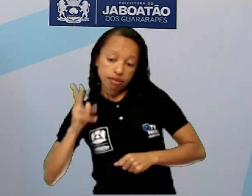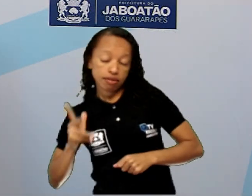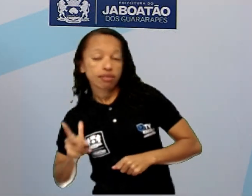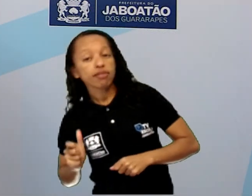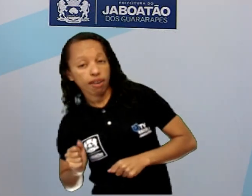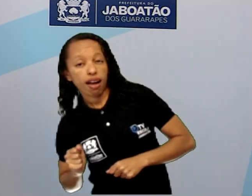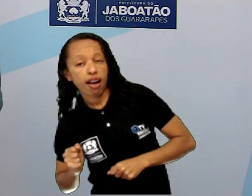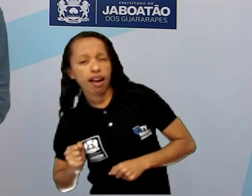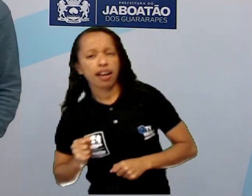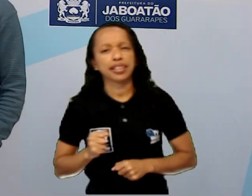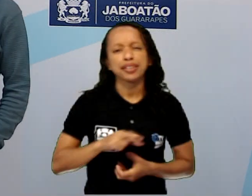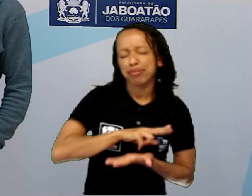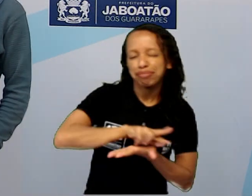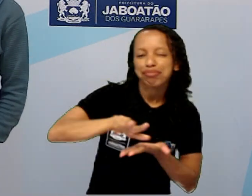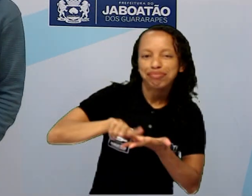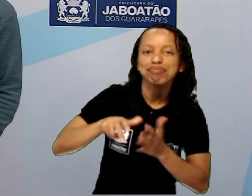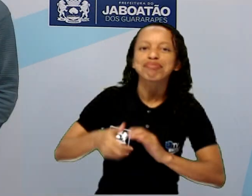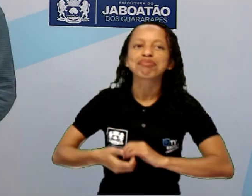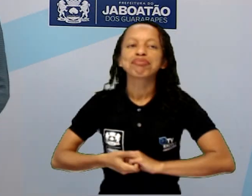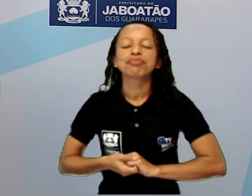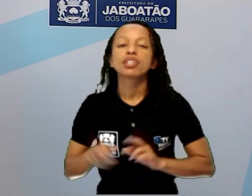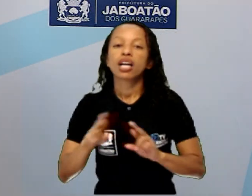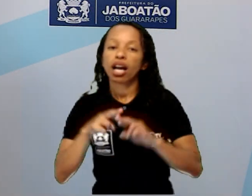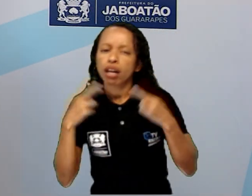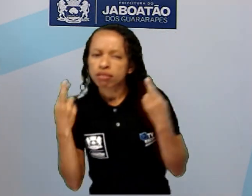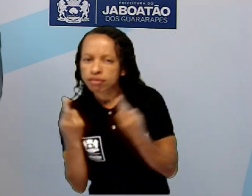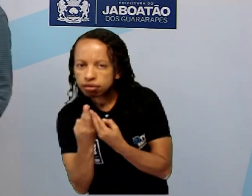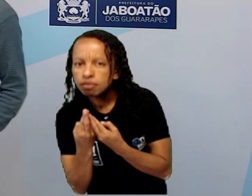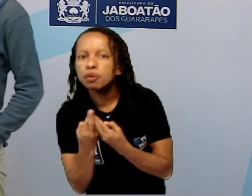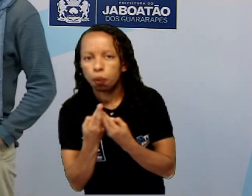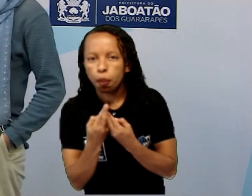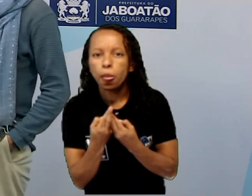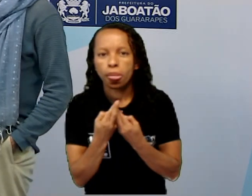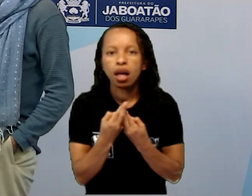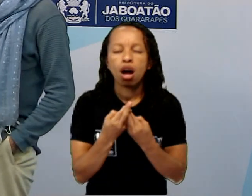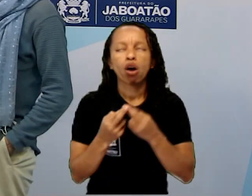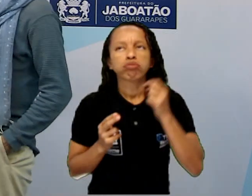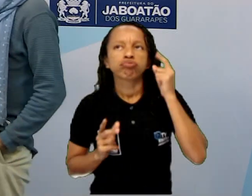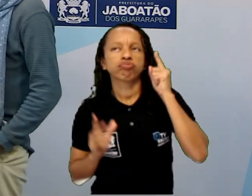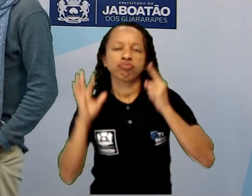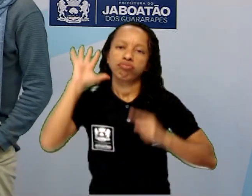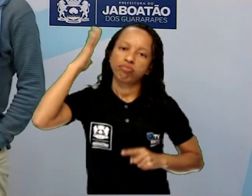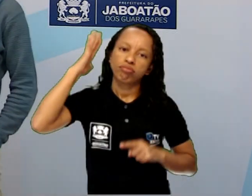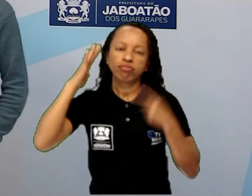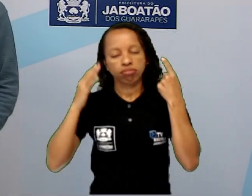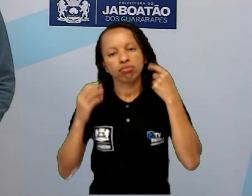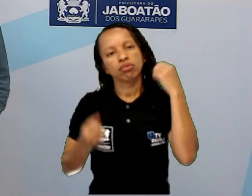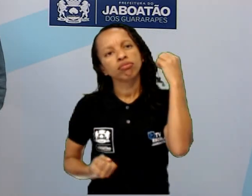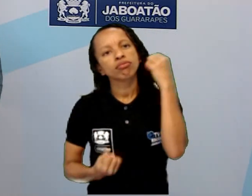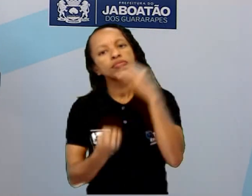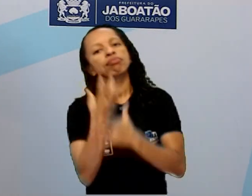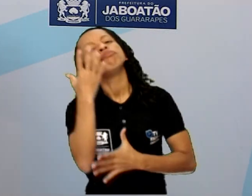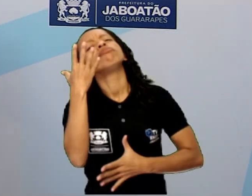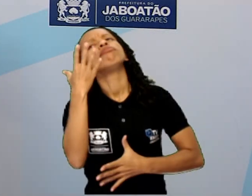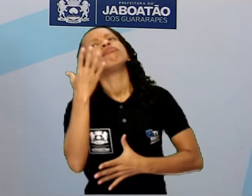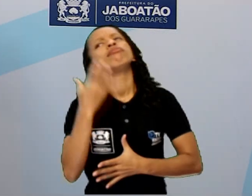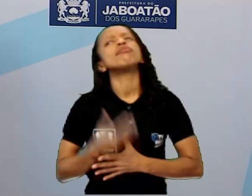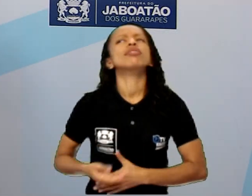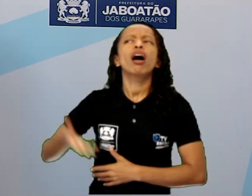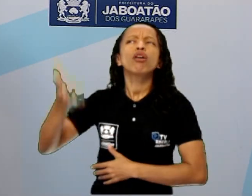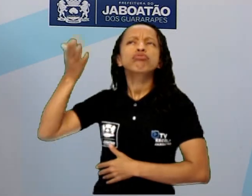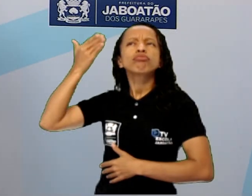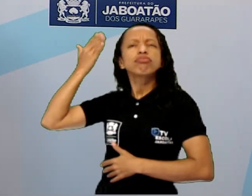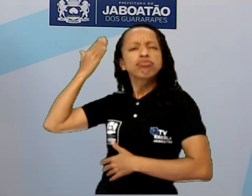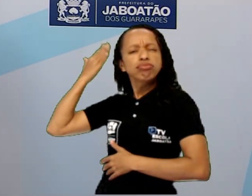e por aí vai. Então, ele reúne as manifestações do carnaval que se originaram de cortejos lá da antiguidade